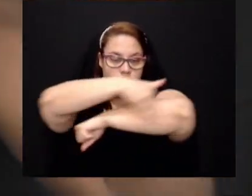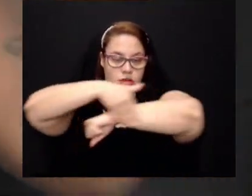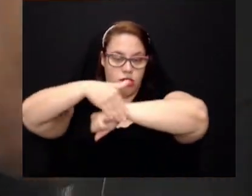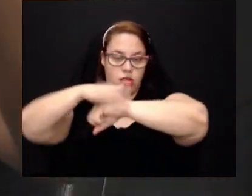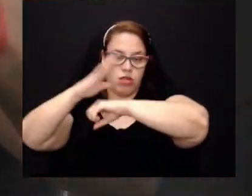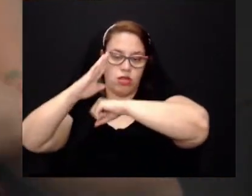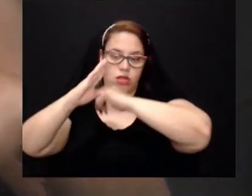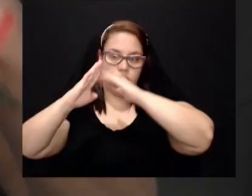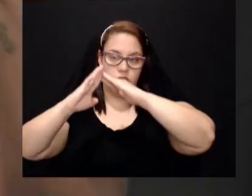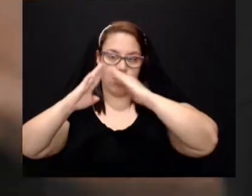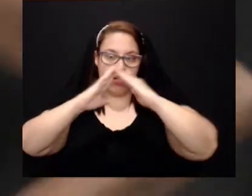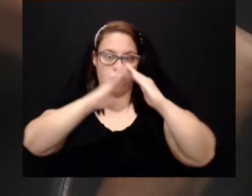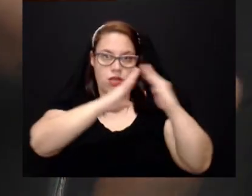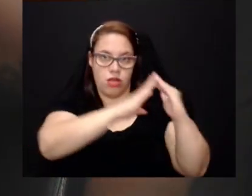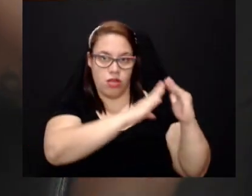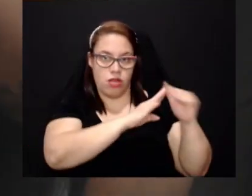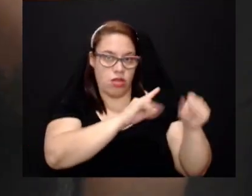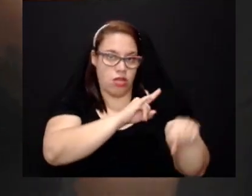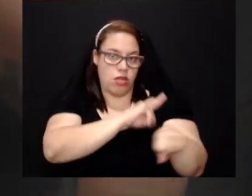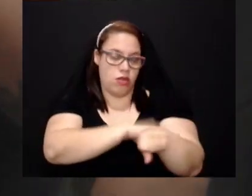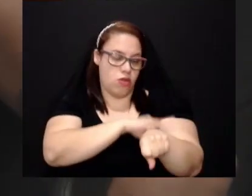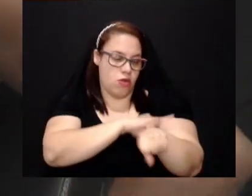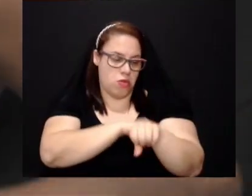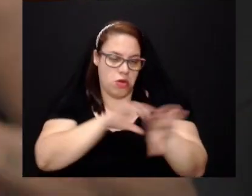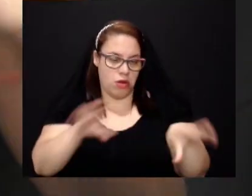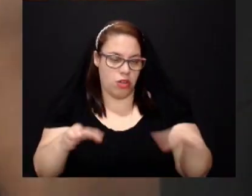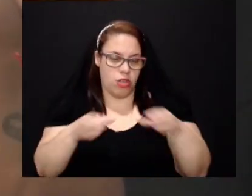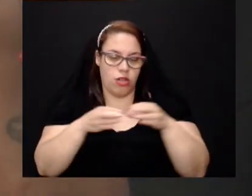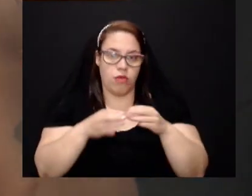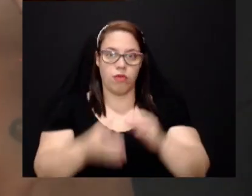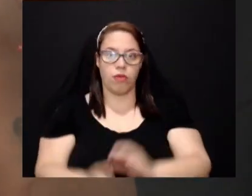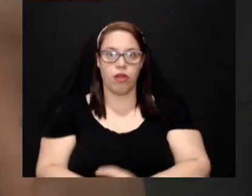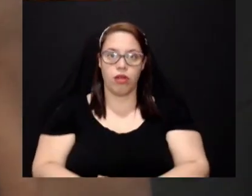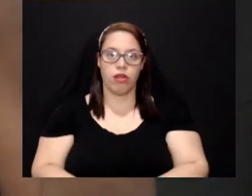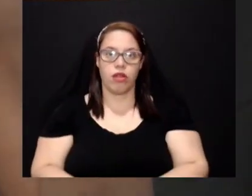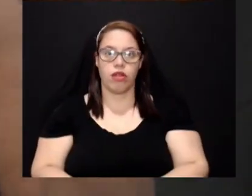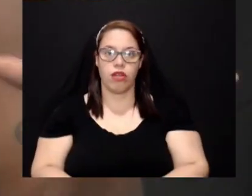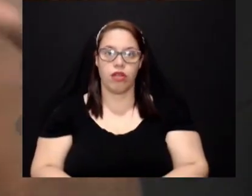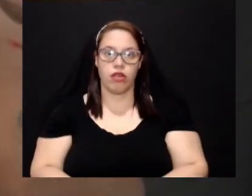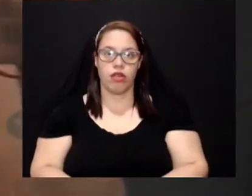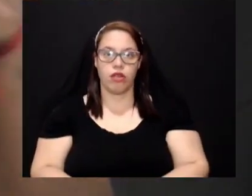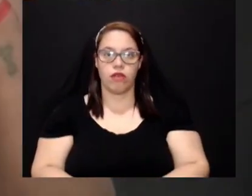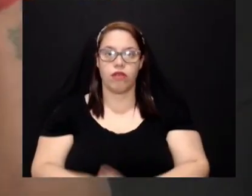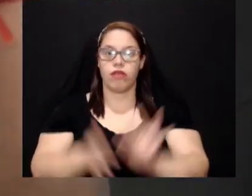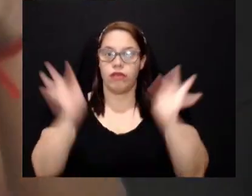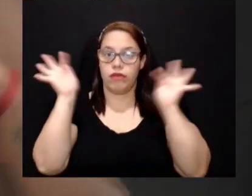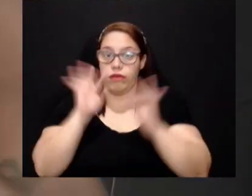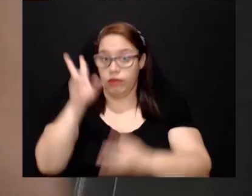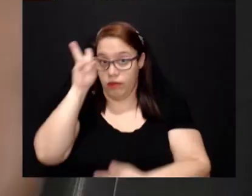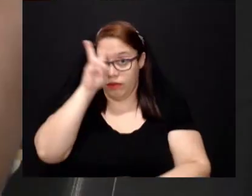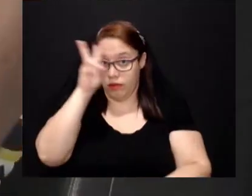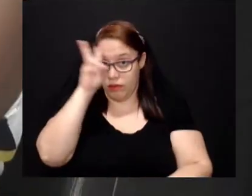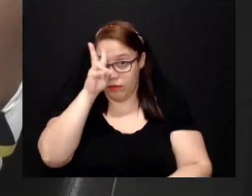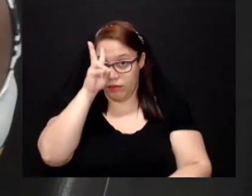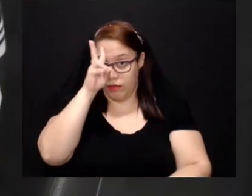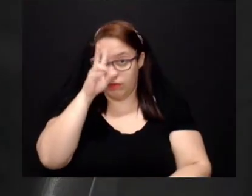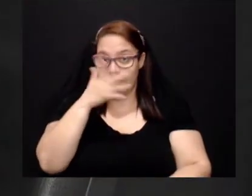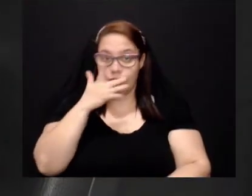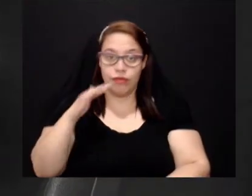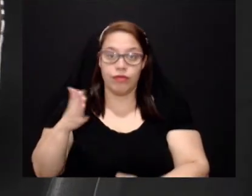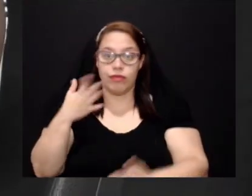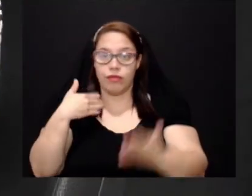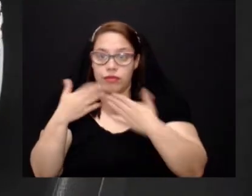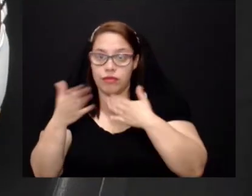que o banheiro era coletivo, aquela coisa toda. Mas ali eu fui muito feliz. Eu lembro de eu, muito pequenininha, conversava com muitos